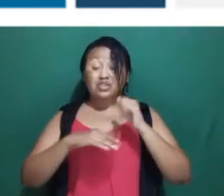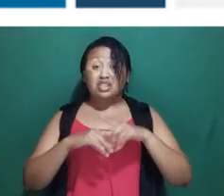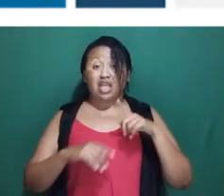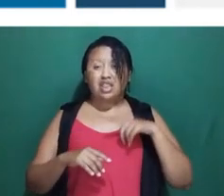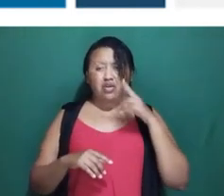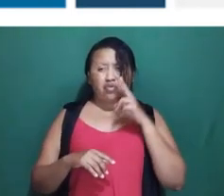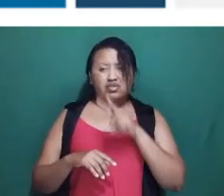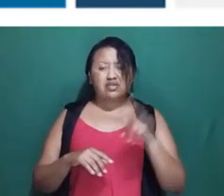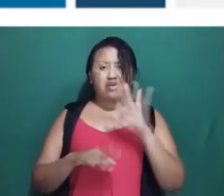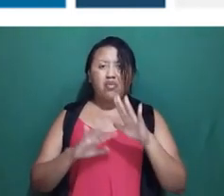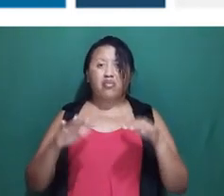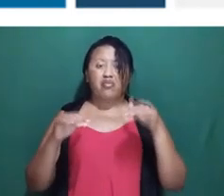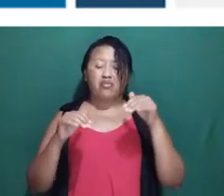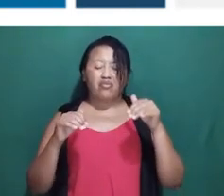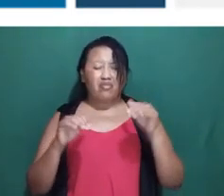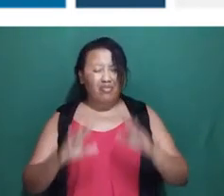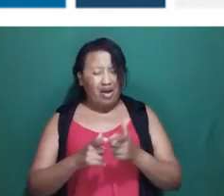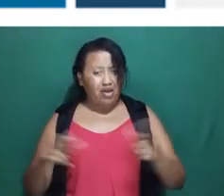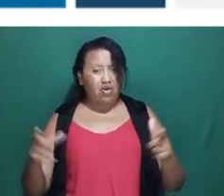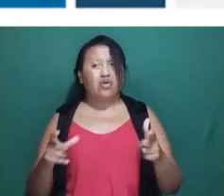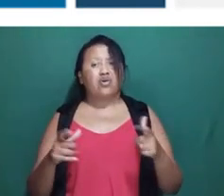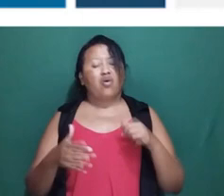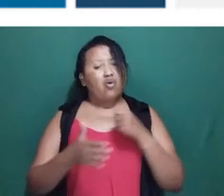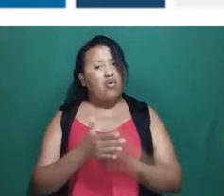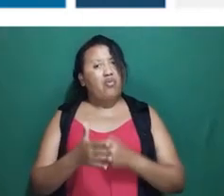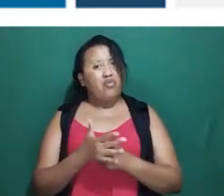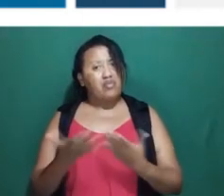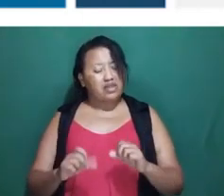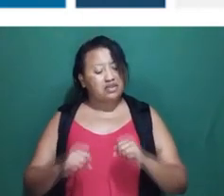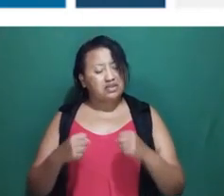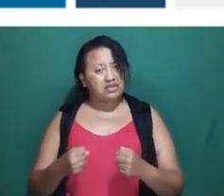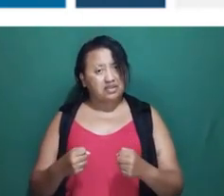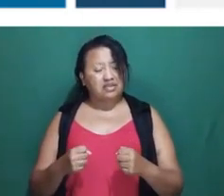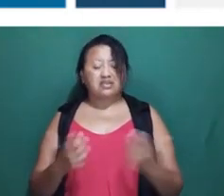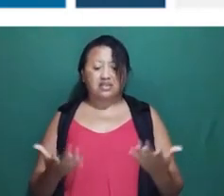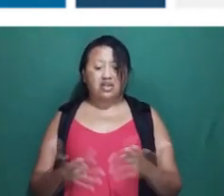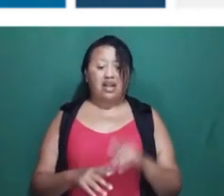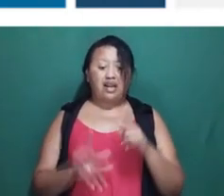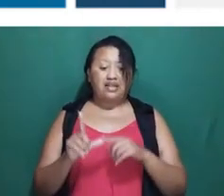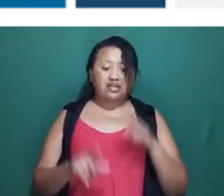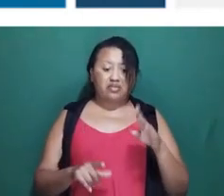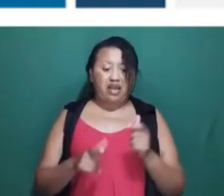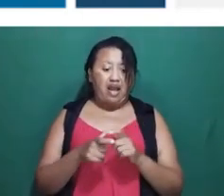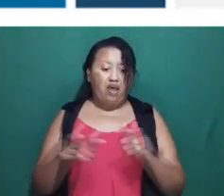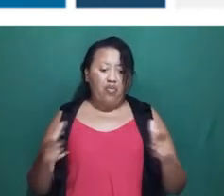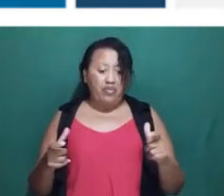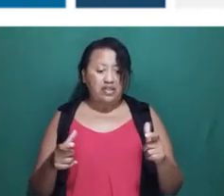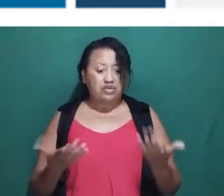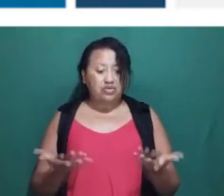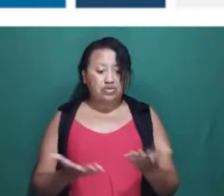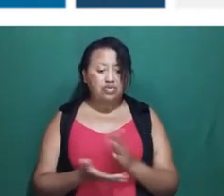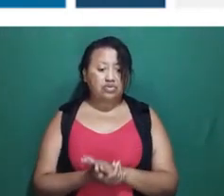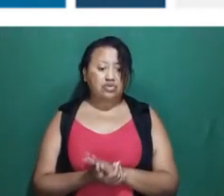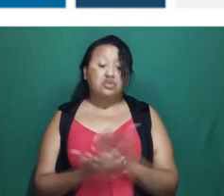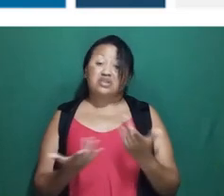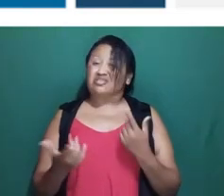maior nesse combate as alterações climáticas letra A diz aumento na produção agrícola de orgânicos né ver que esse não tem